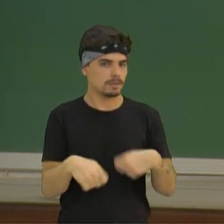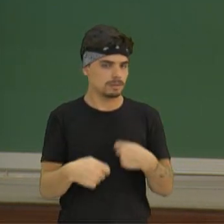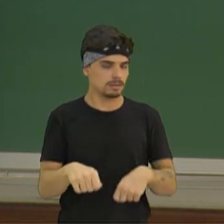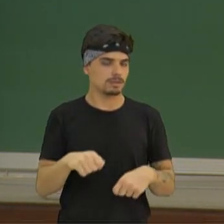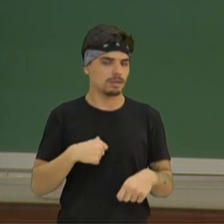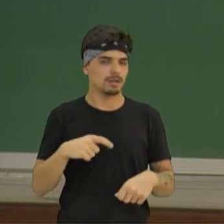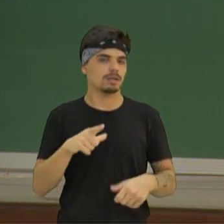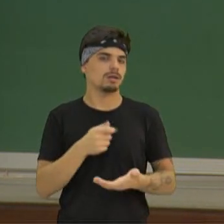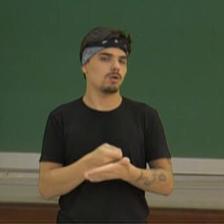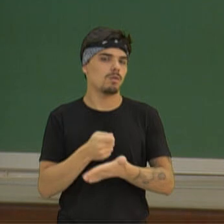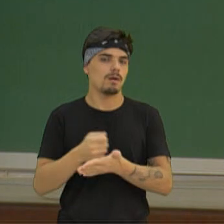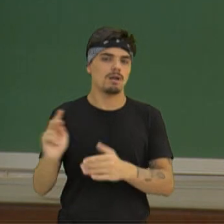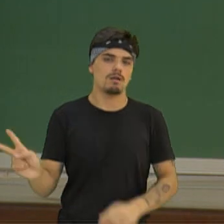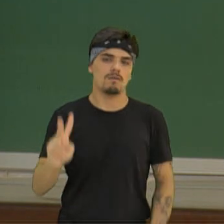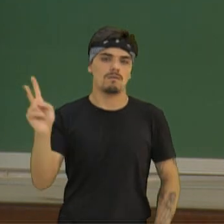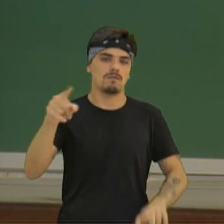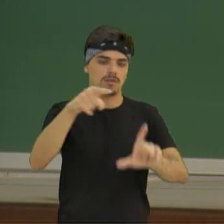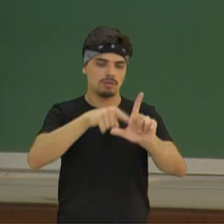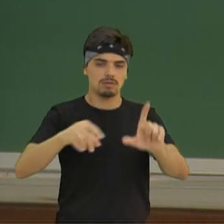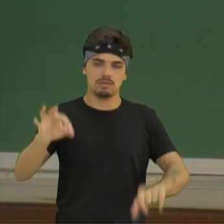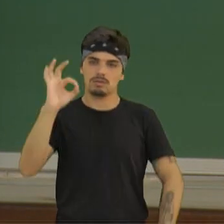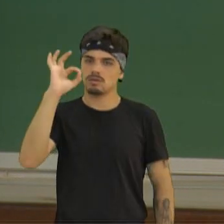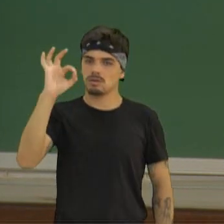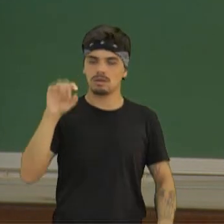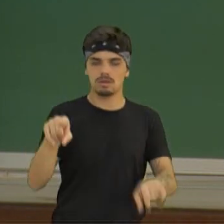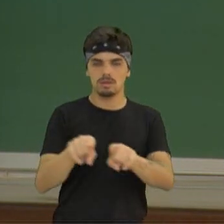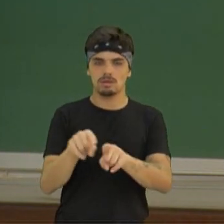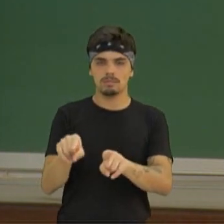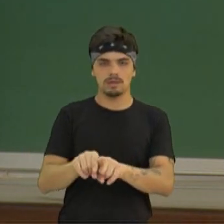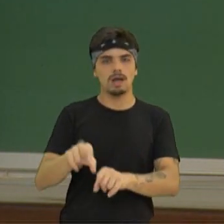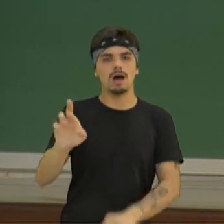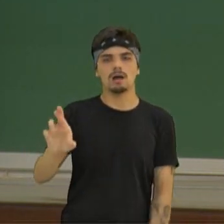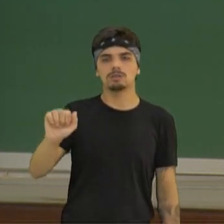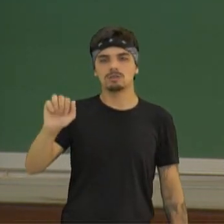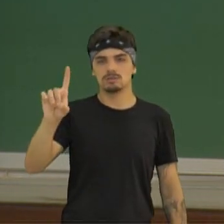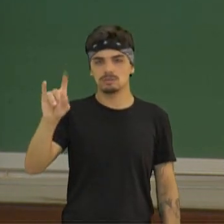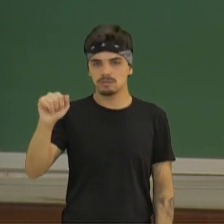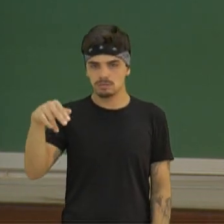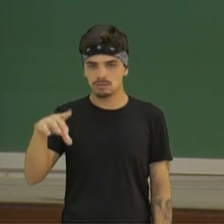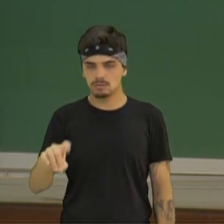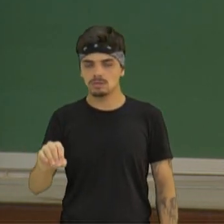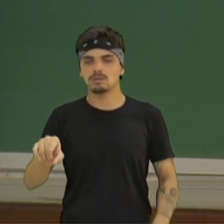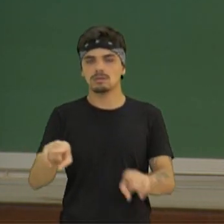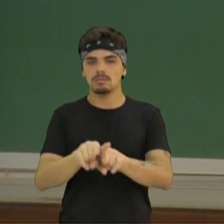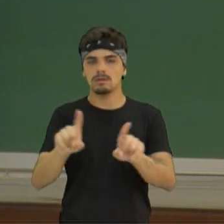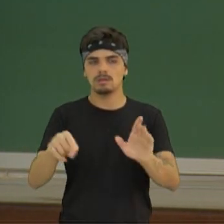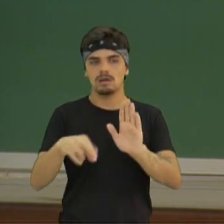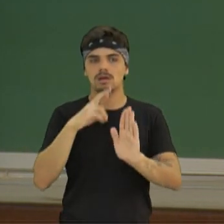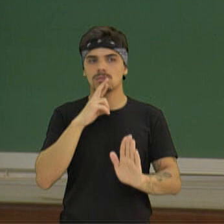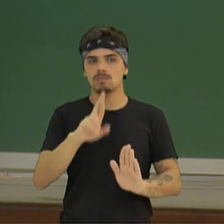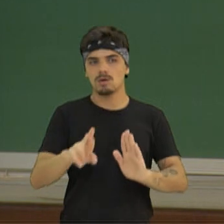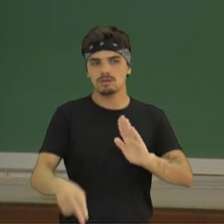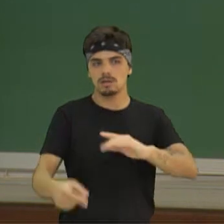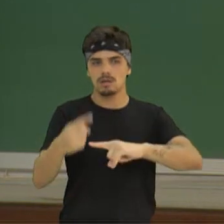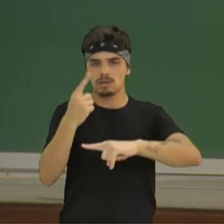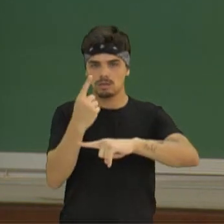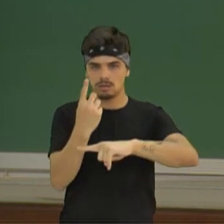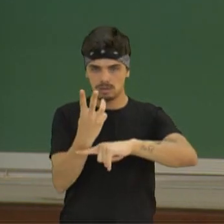ficar em cima do valor do grau ou do radiano desse x. A resposta é menos 3/5,